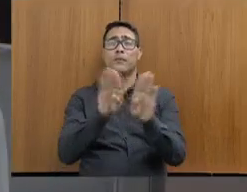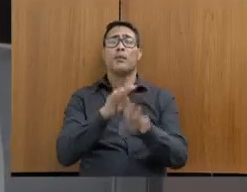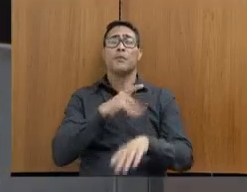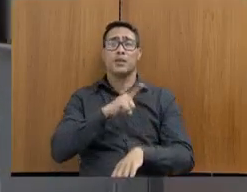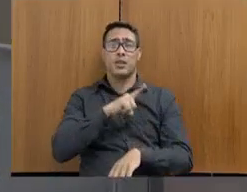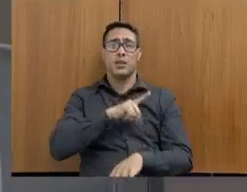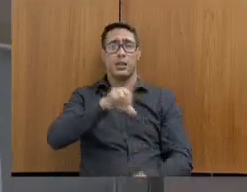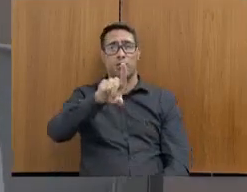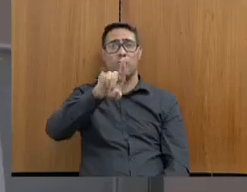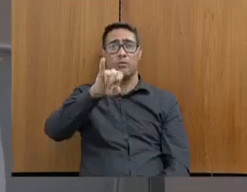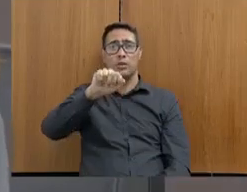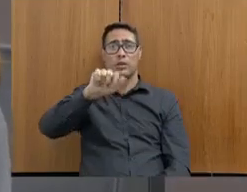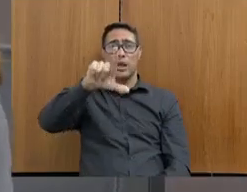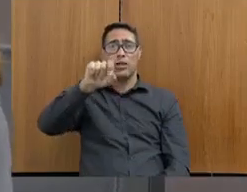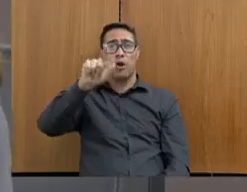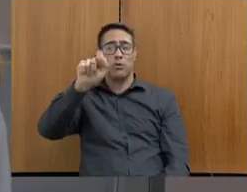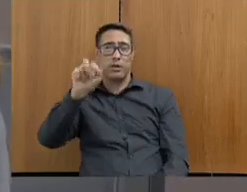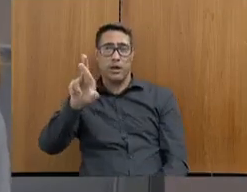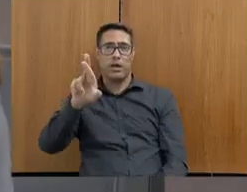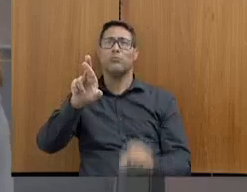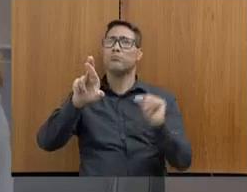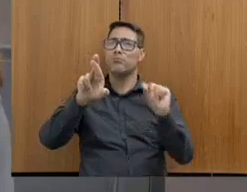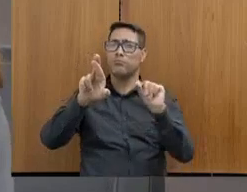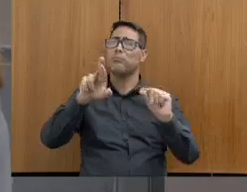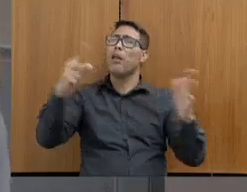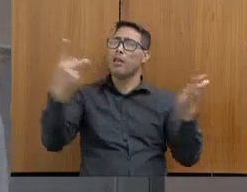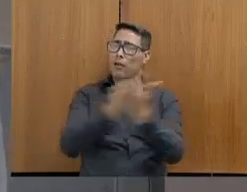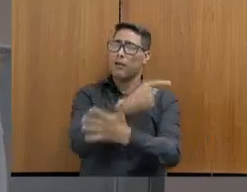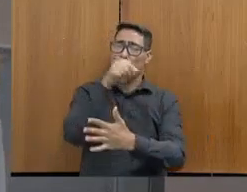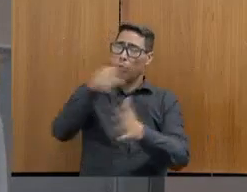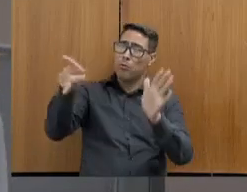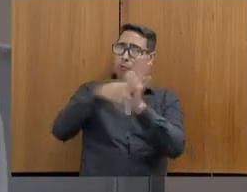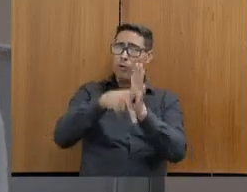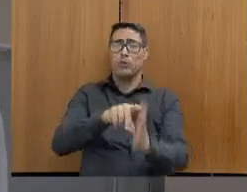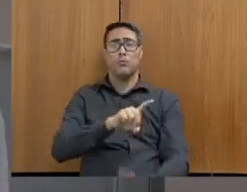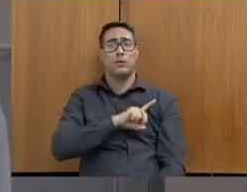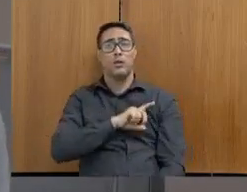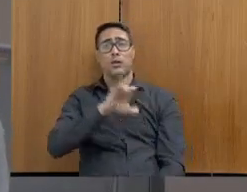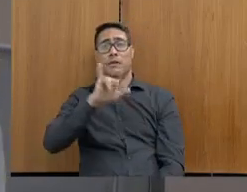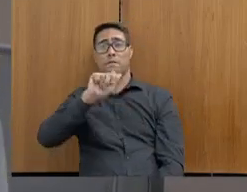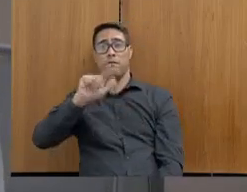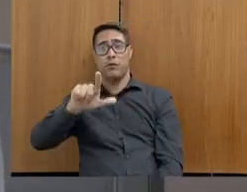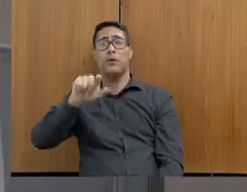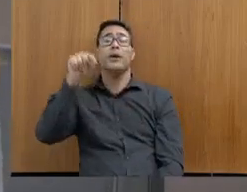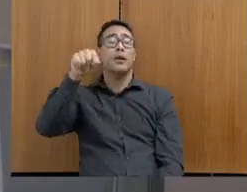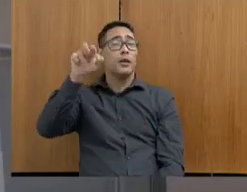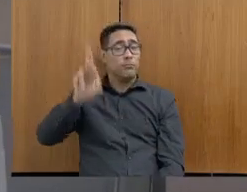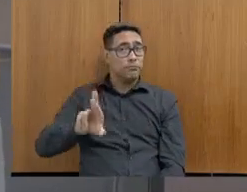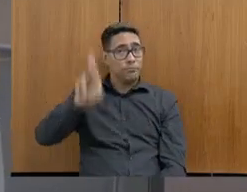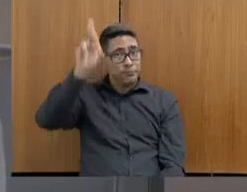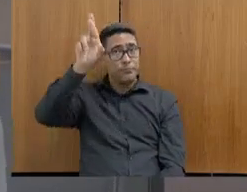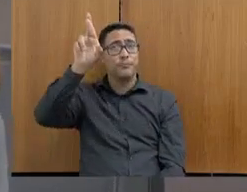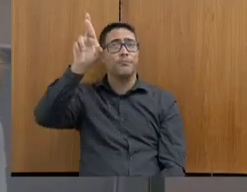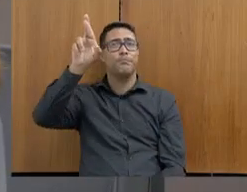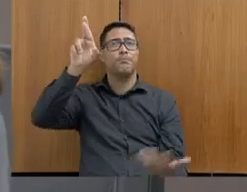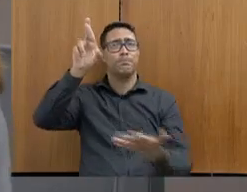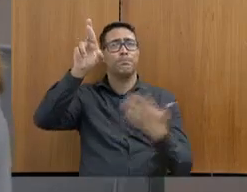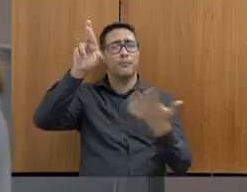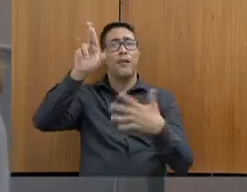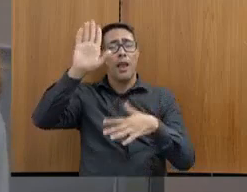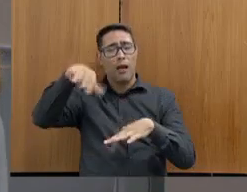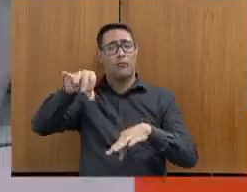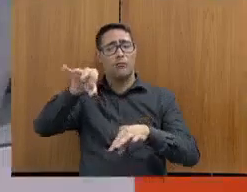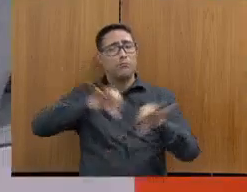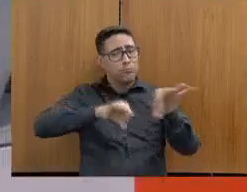né que é uma ação estratégica da Polícia Civil né que vem é como é um processo